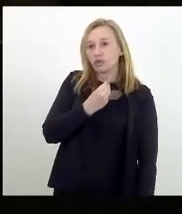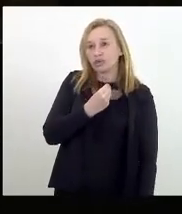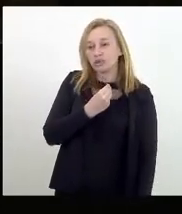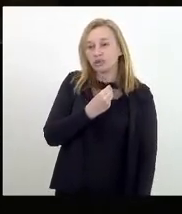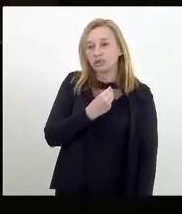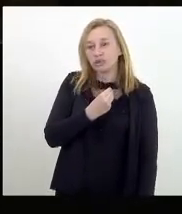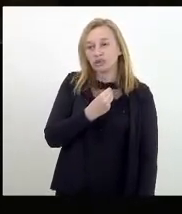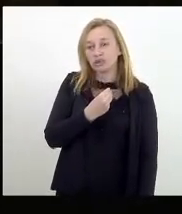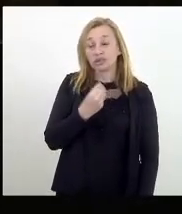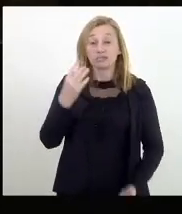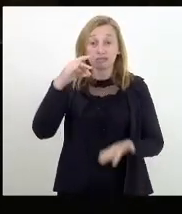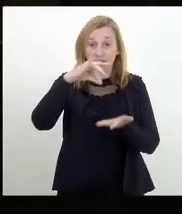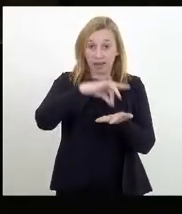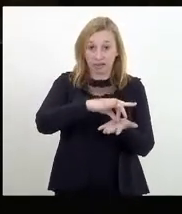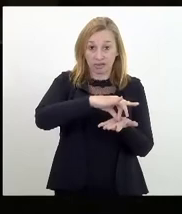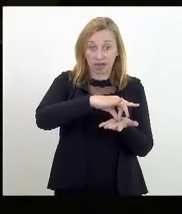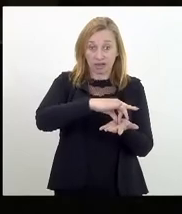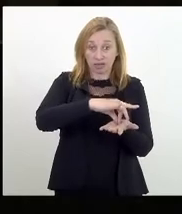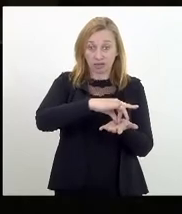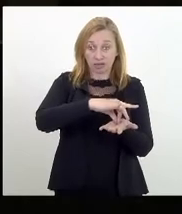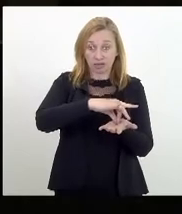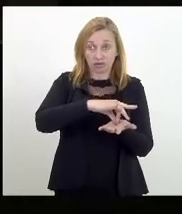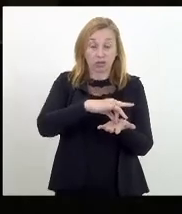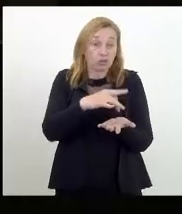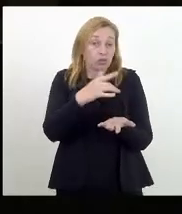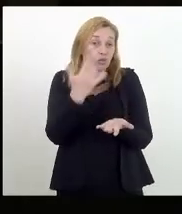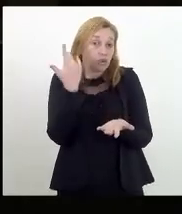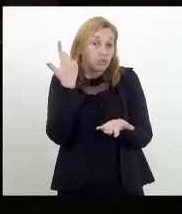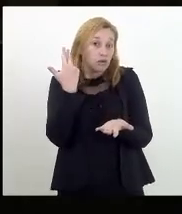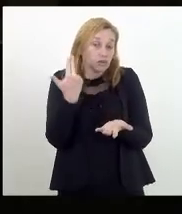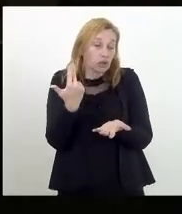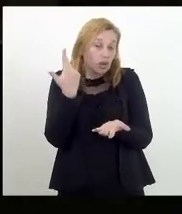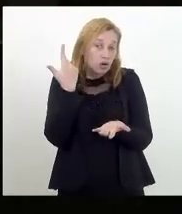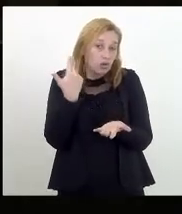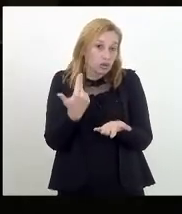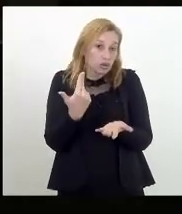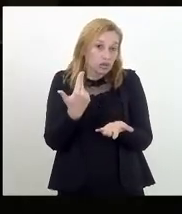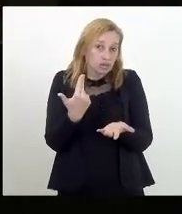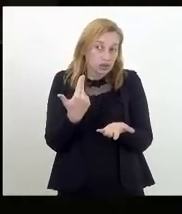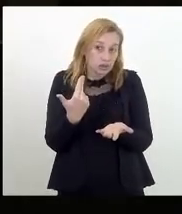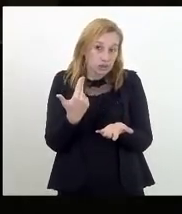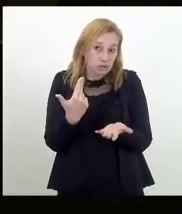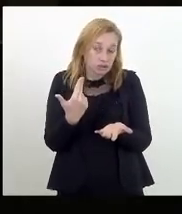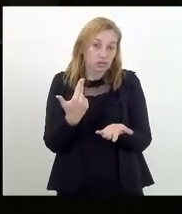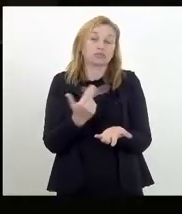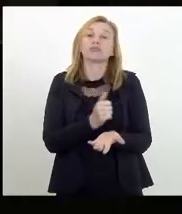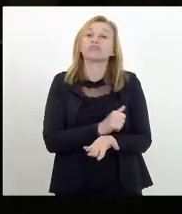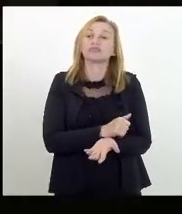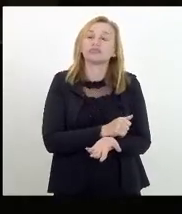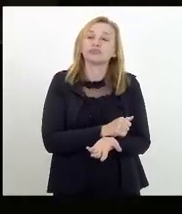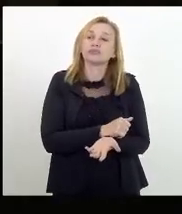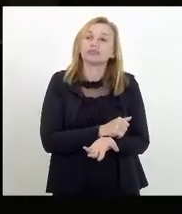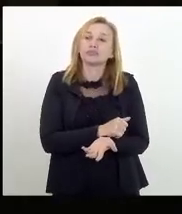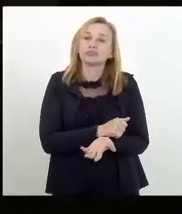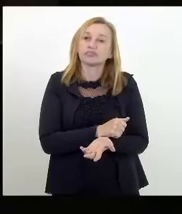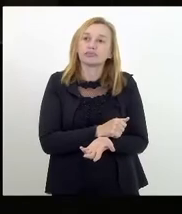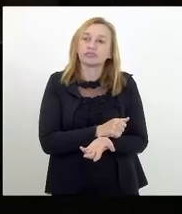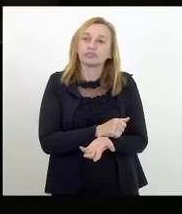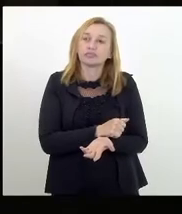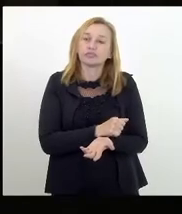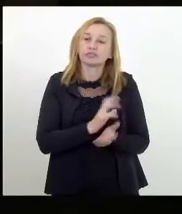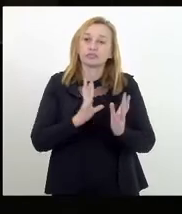a realidade de forma natural e forma Sagrada de forma